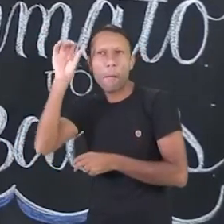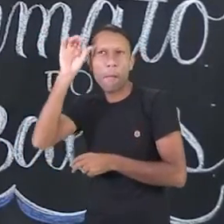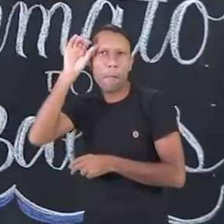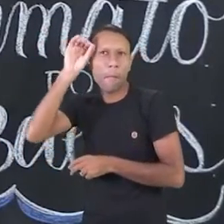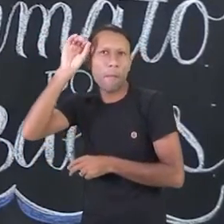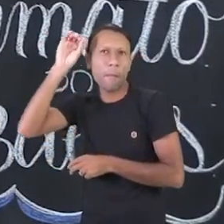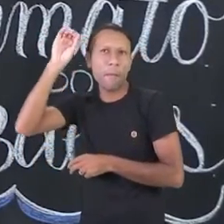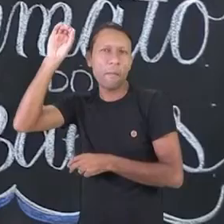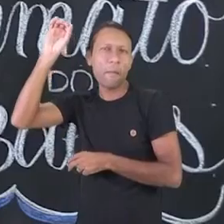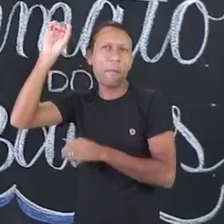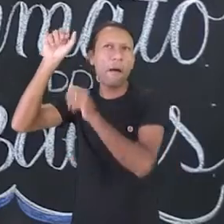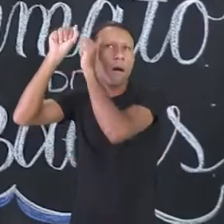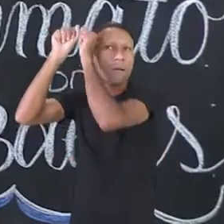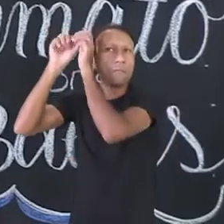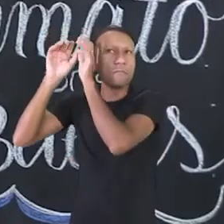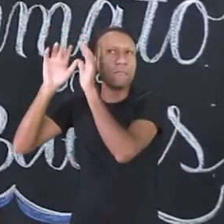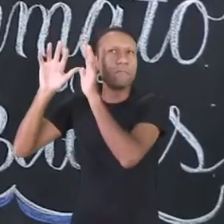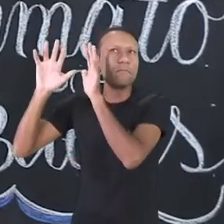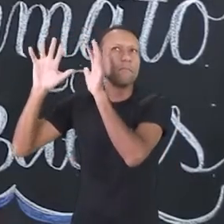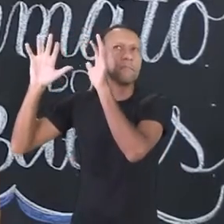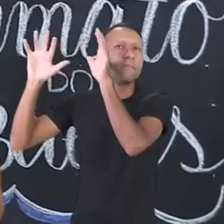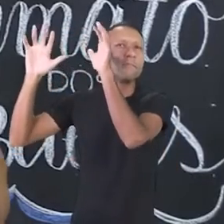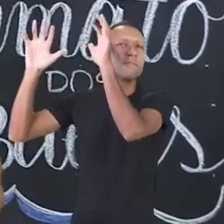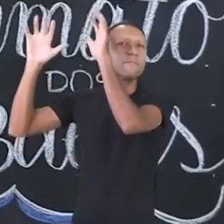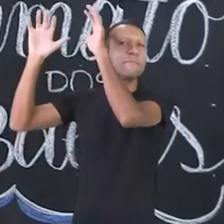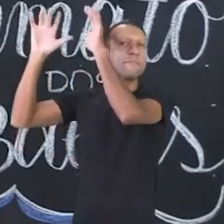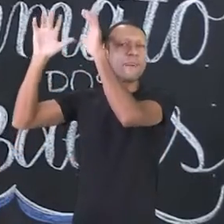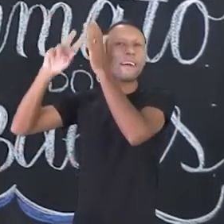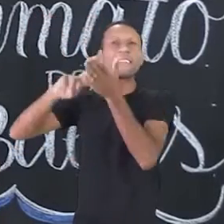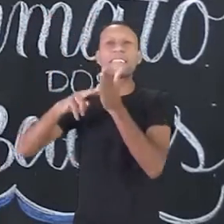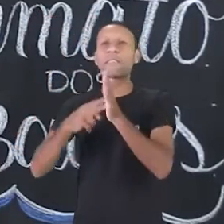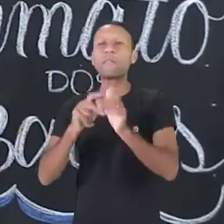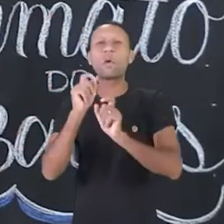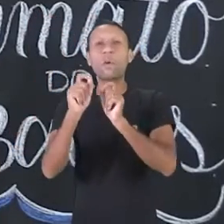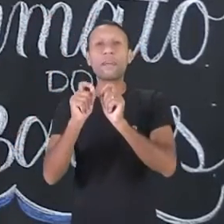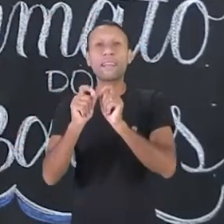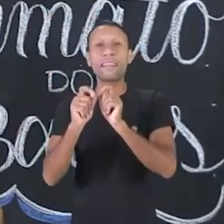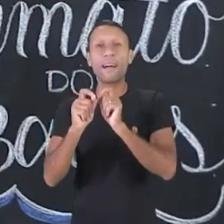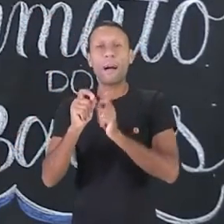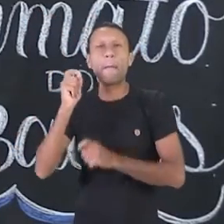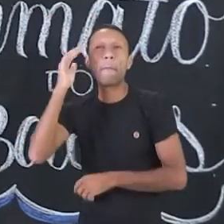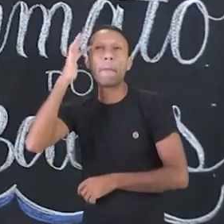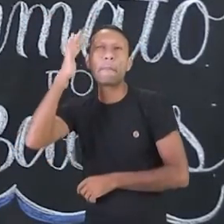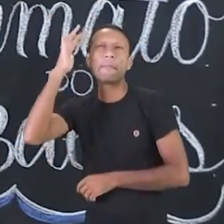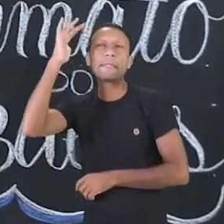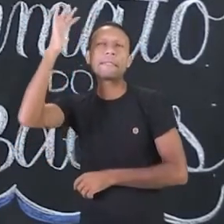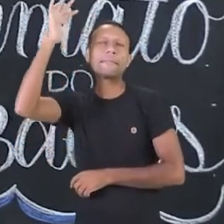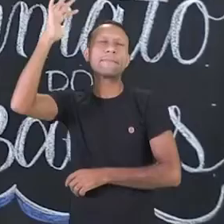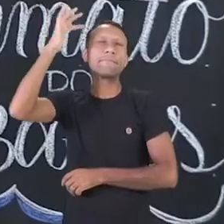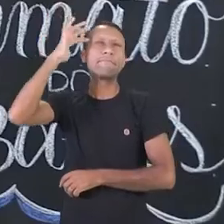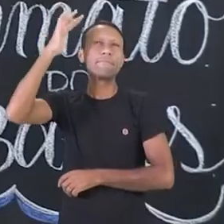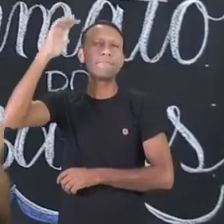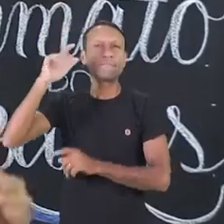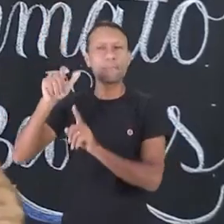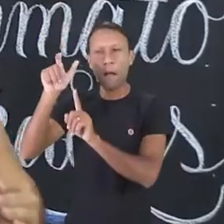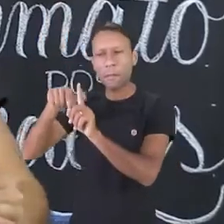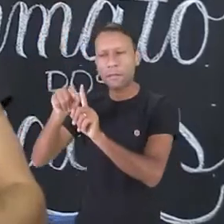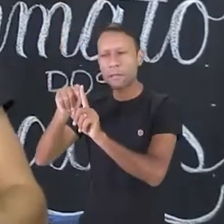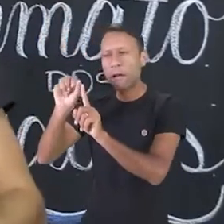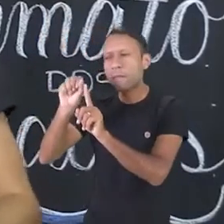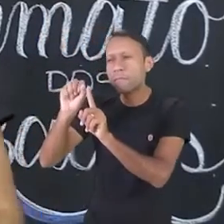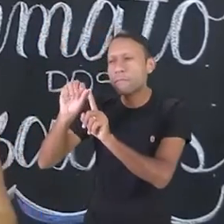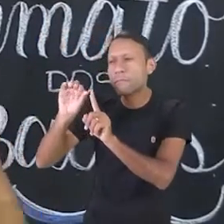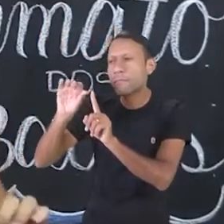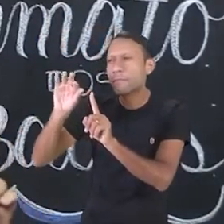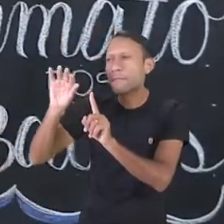subindo em direção ao personagem. Geralmente essas bolinhas são indicativas de que o personagem está pensando, ou seja, ele não está falando, ele não está fazendo